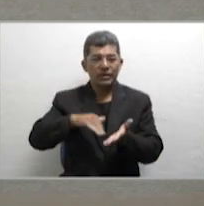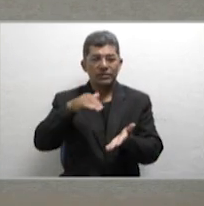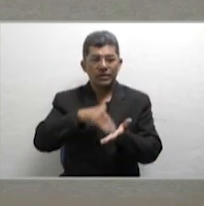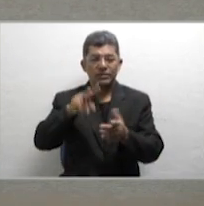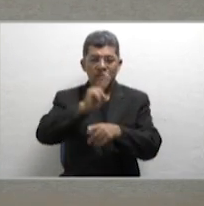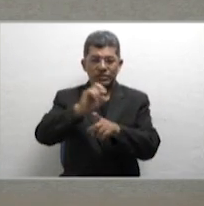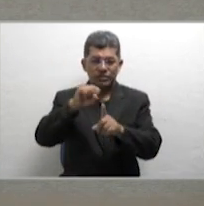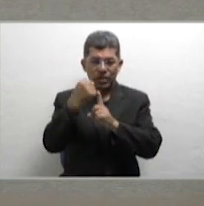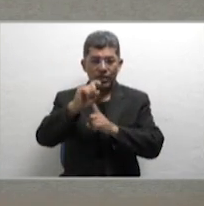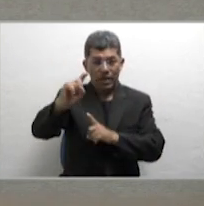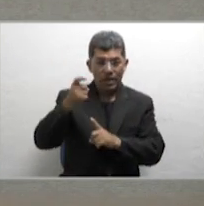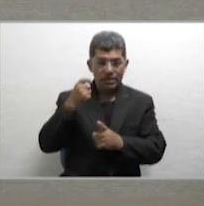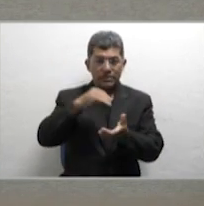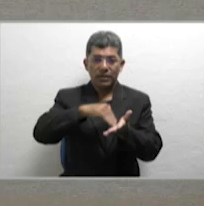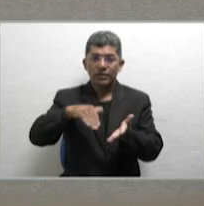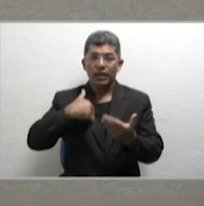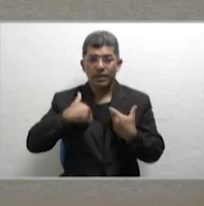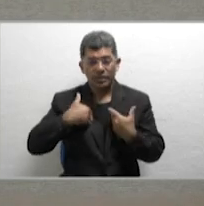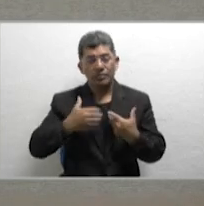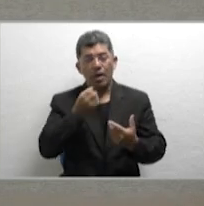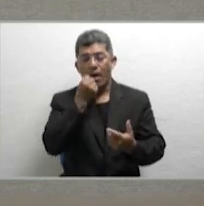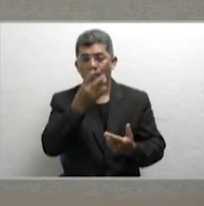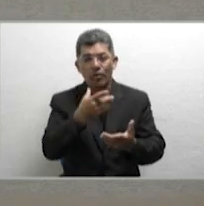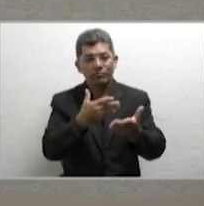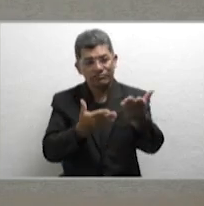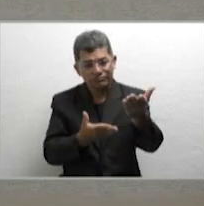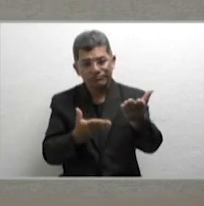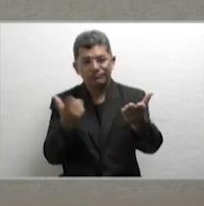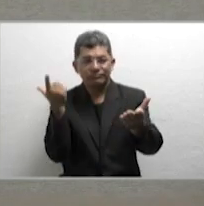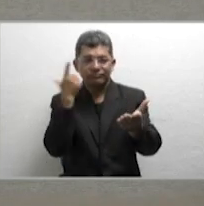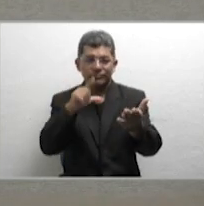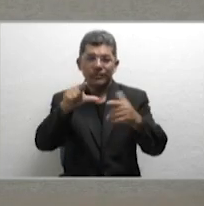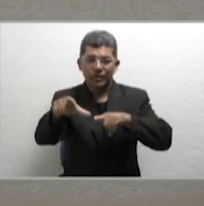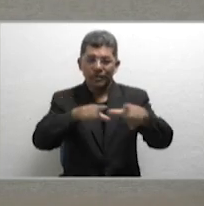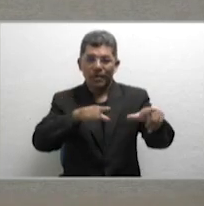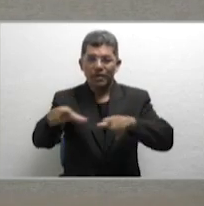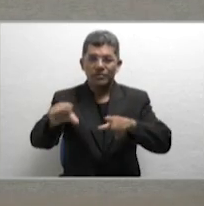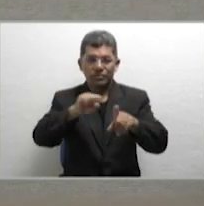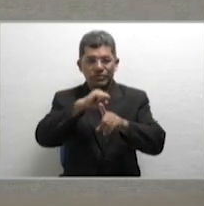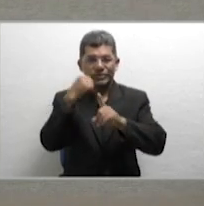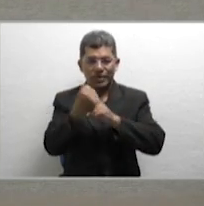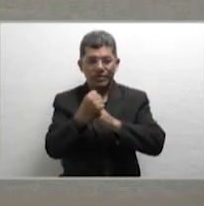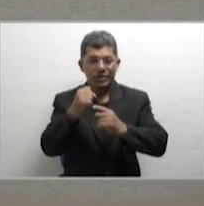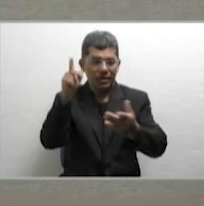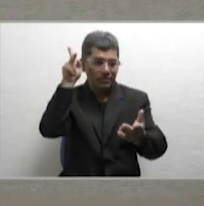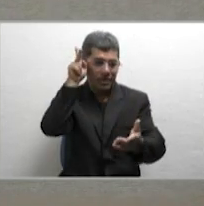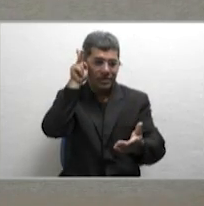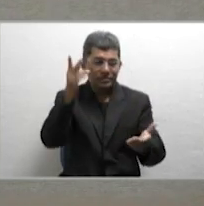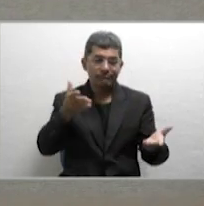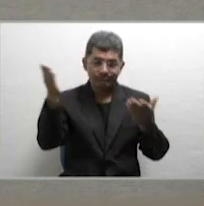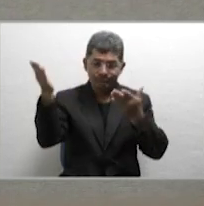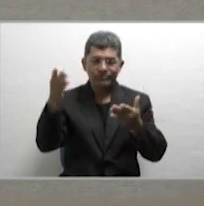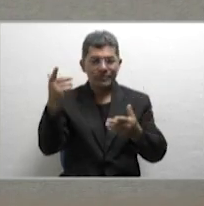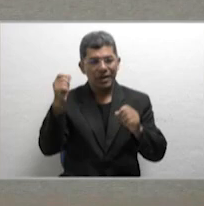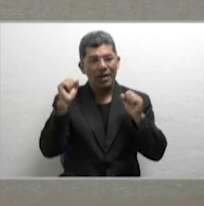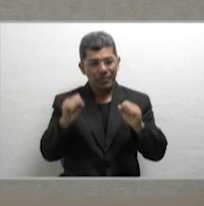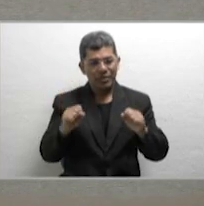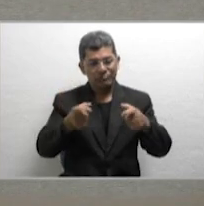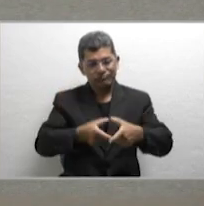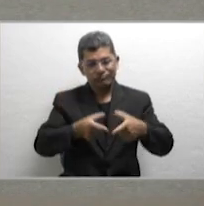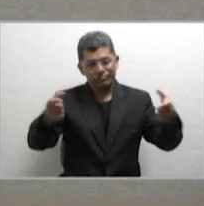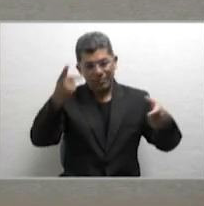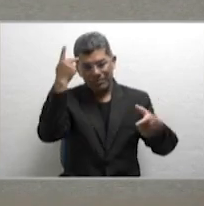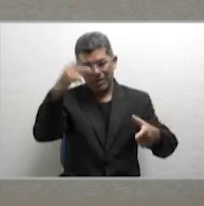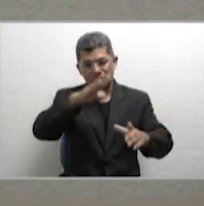Assistência Social, e muito bom que a senhora tenha um trabalho social lá em Parintins, né, e vai poder ampliar isso para